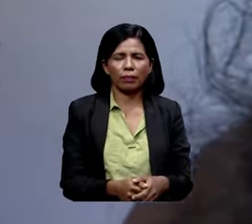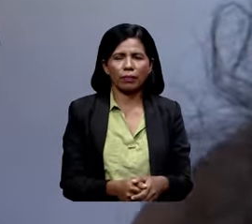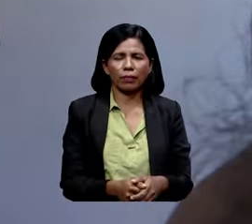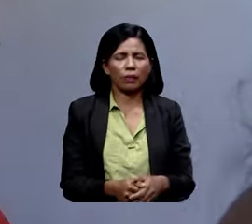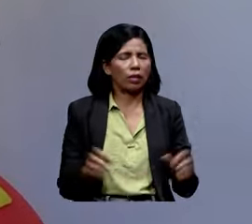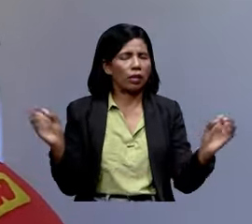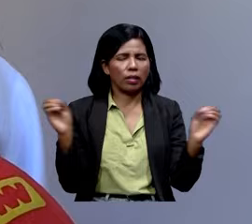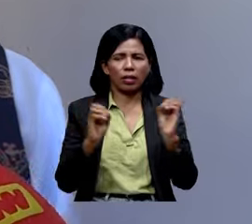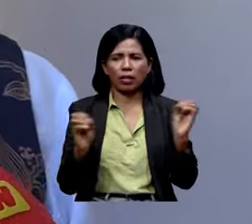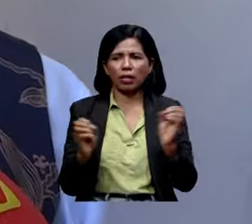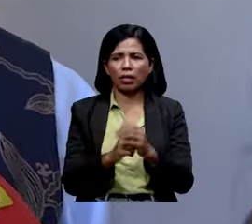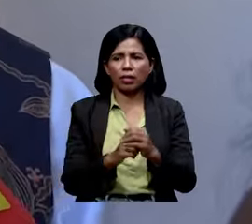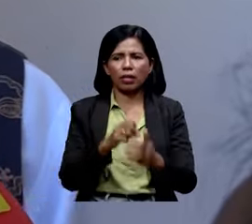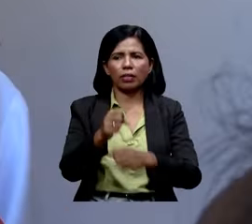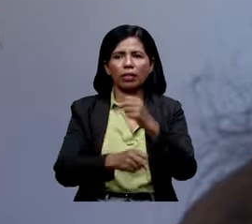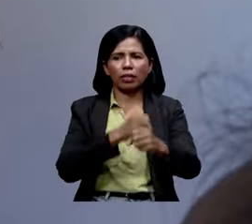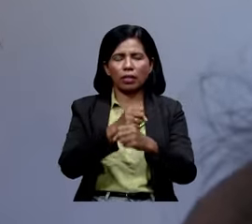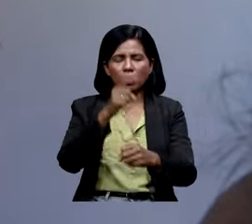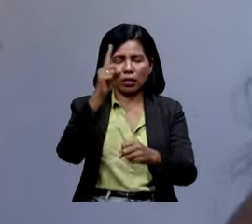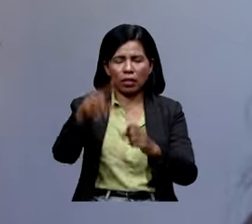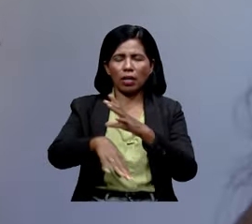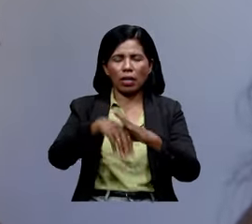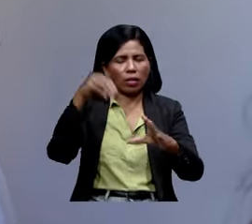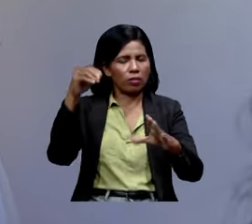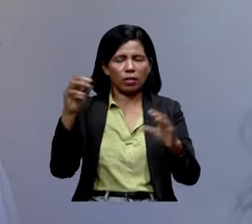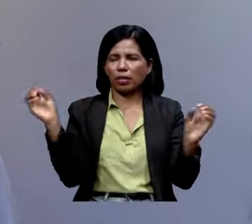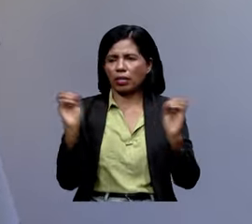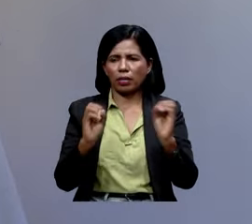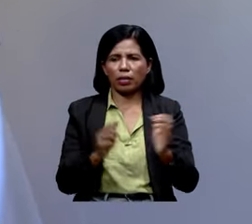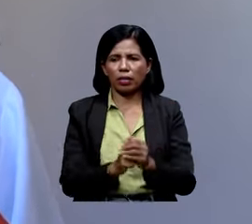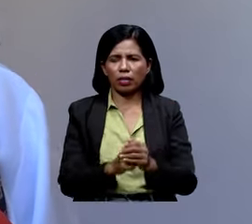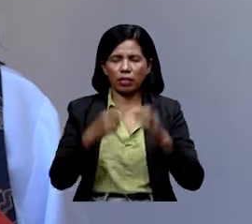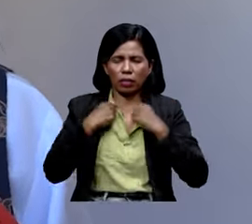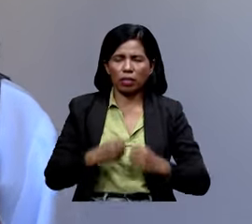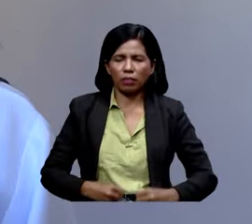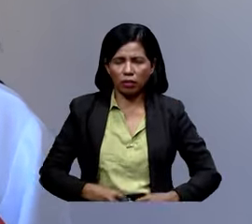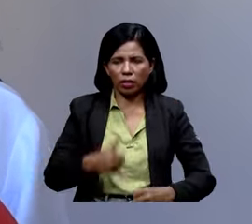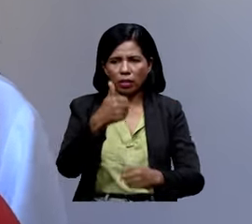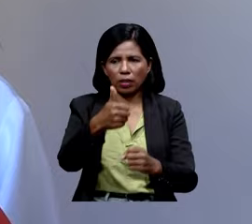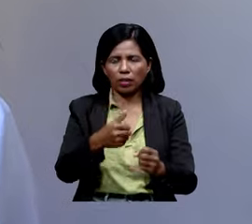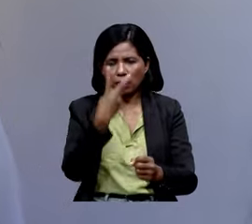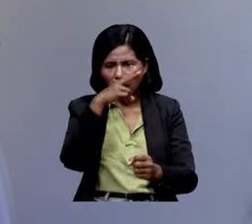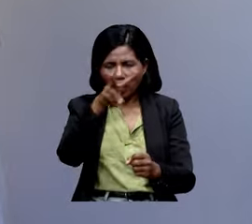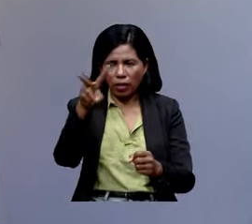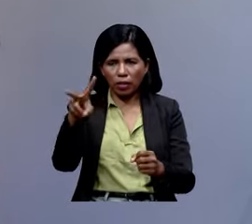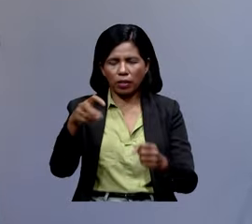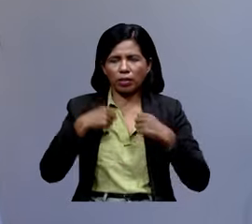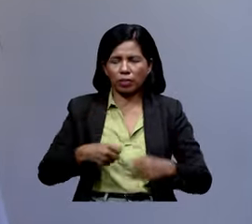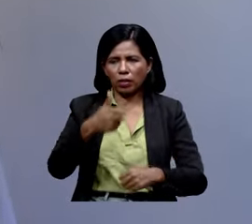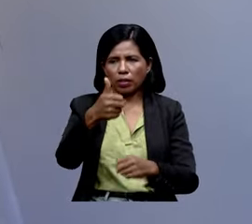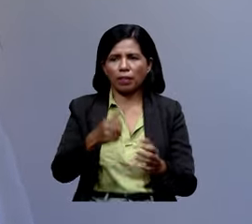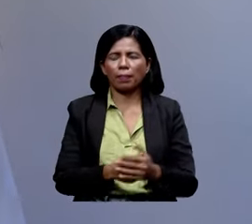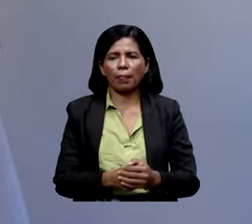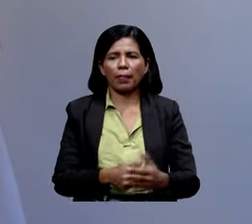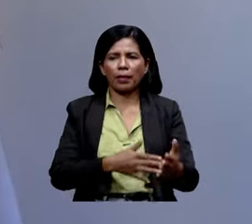Lá, foi uma tina aí da rede, resignado, né? Nia saúde dia glos, maré, maré, nia saúde dia. Da